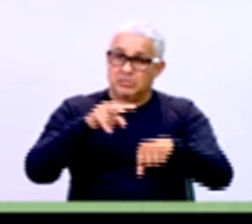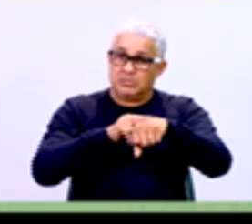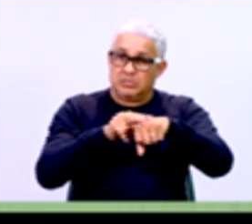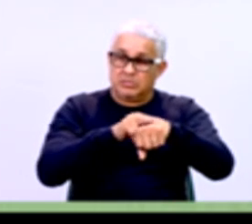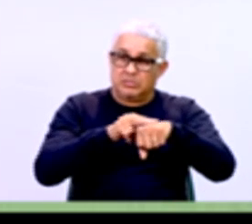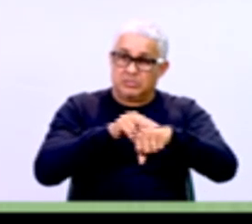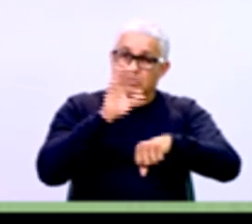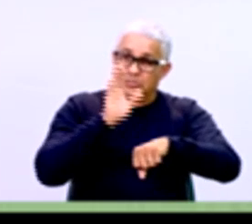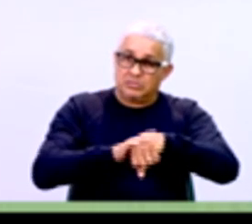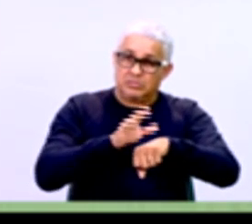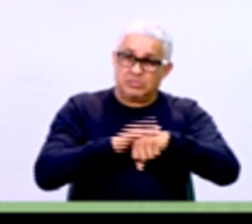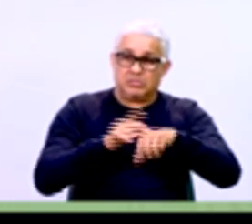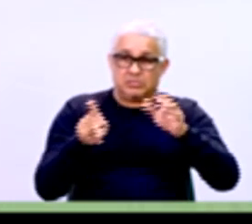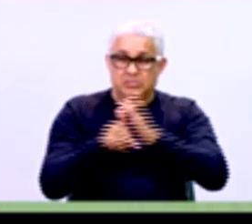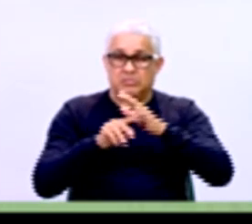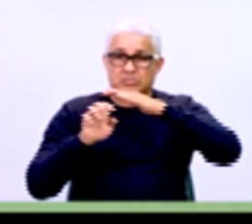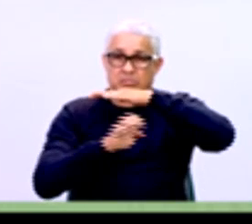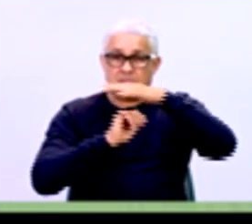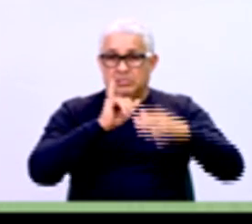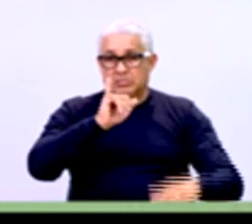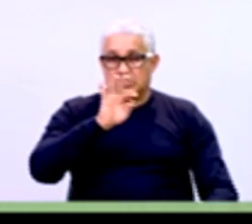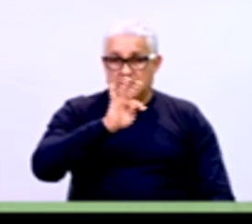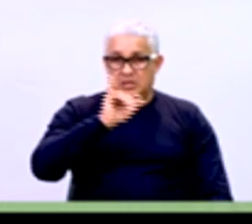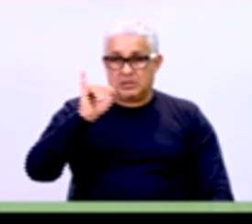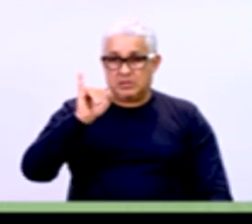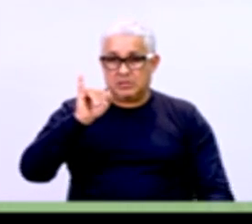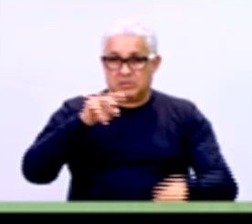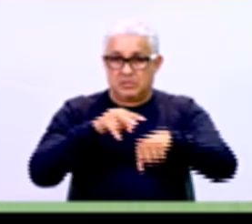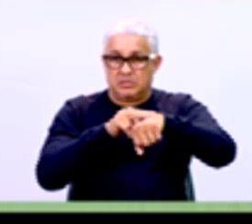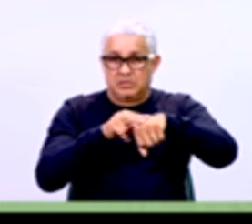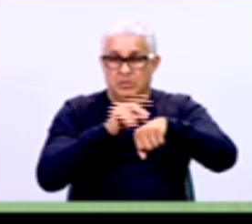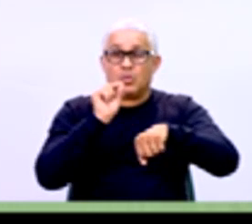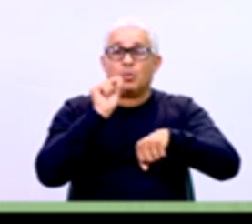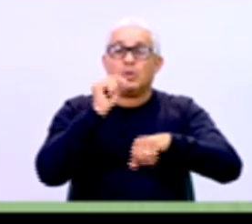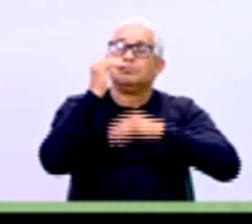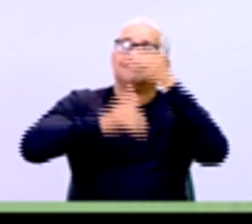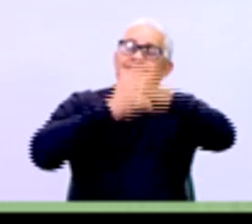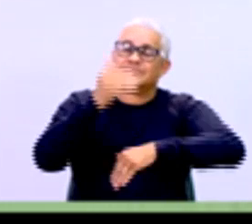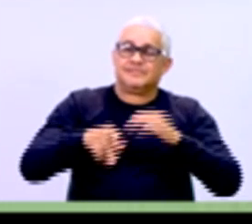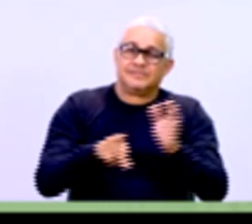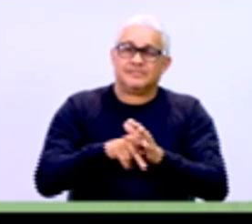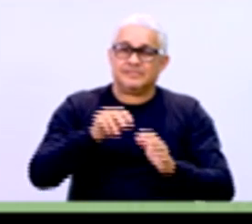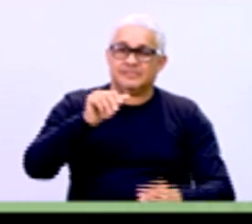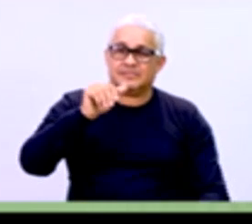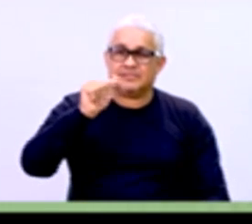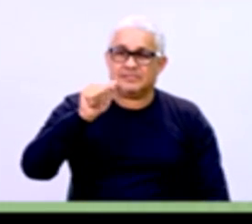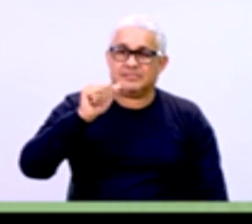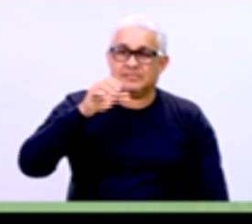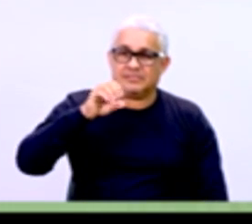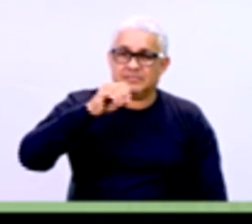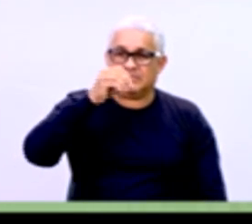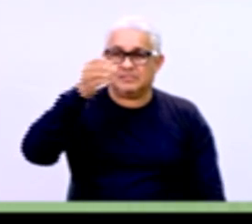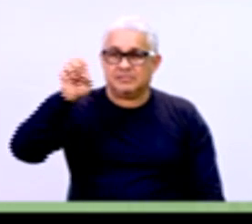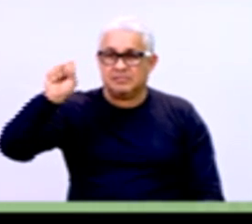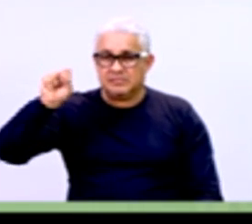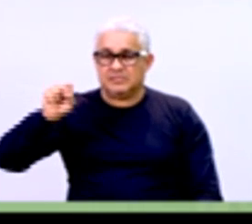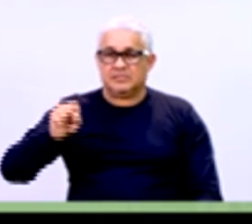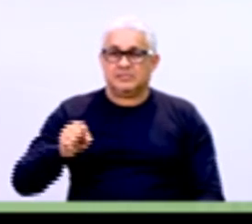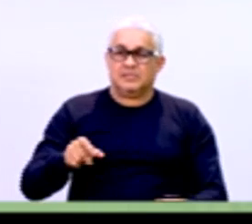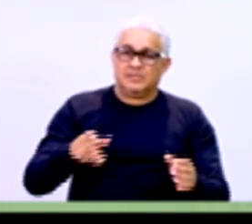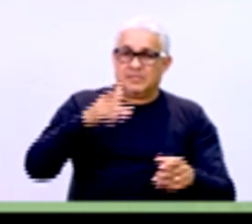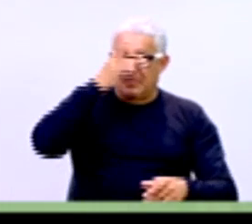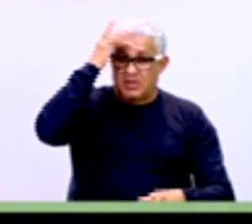das ações dessa nossa empresa é a TI Verde. O que ela desenvolveu como ações para o pessoal da TI